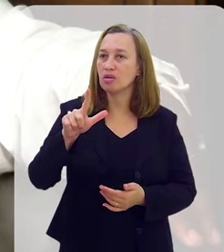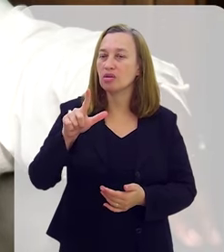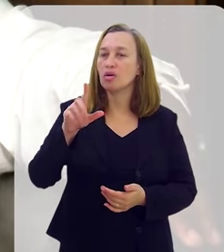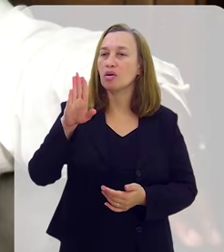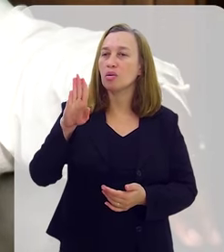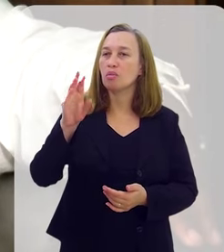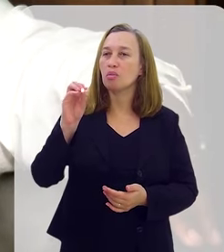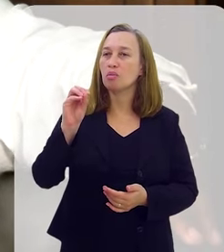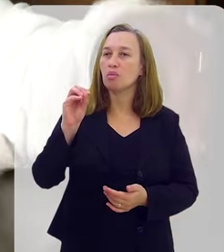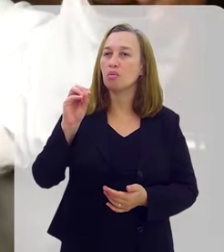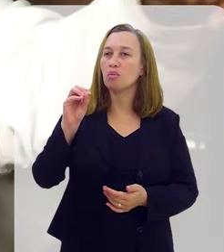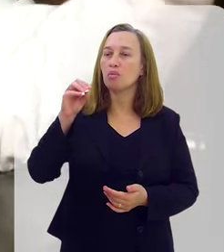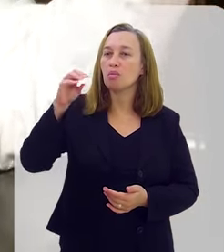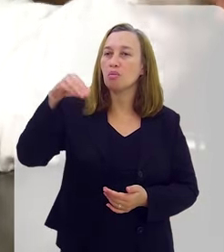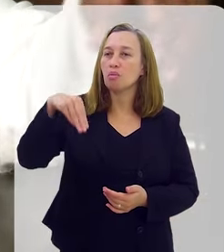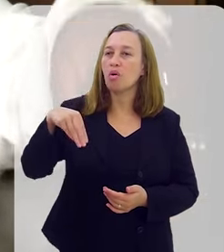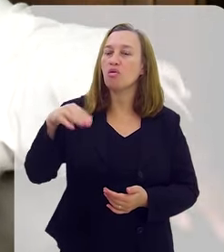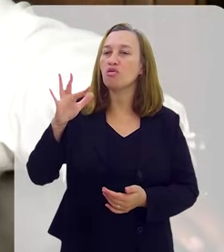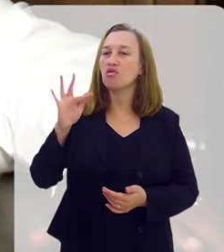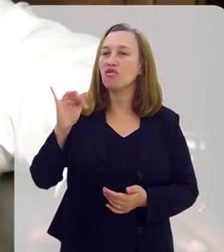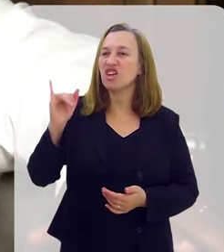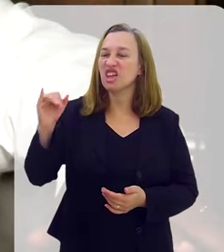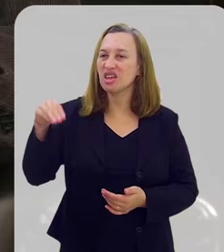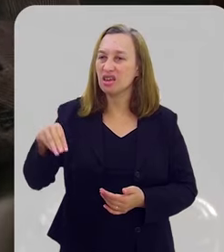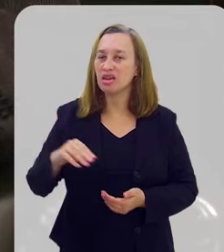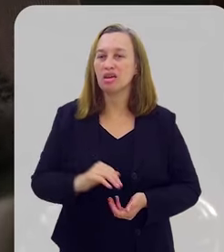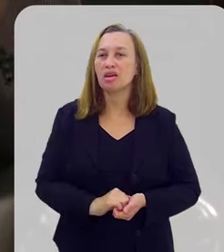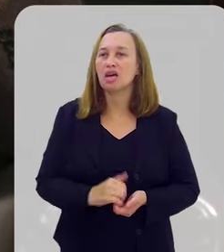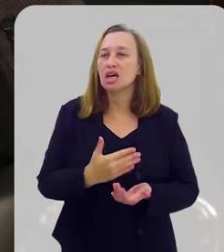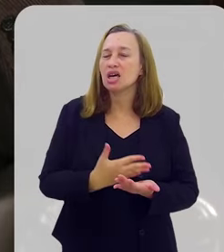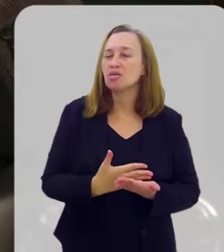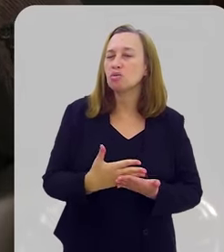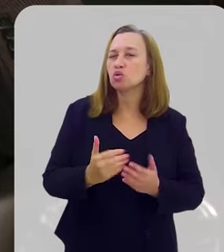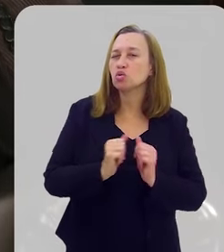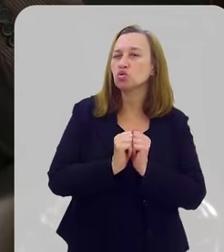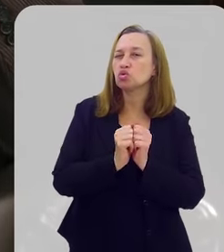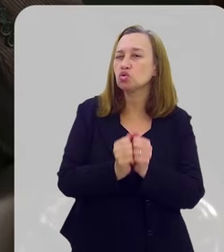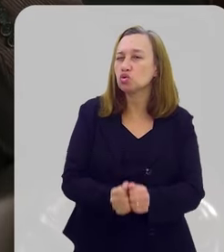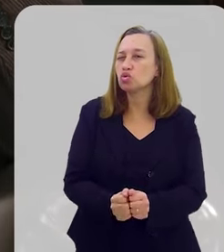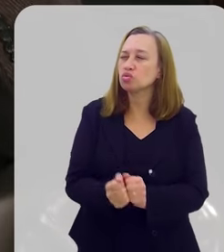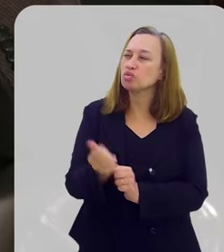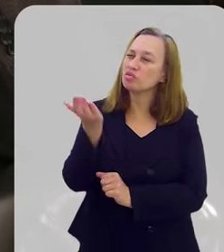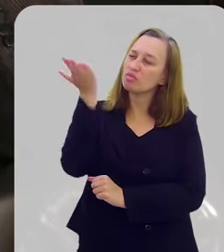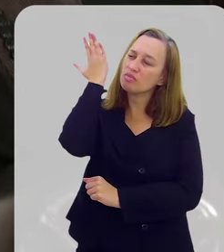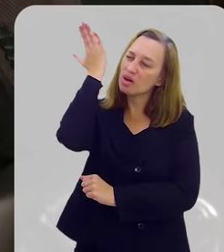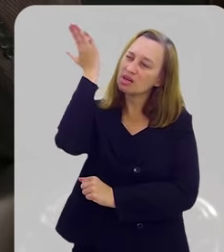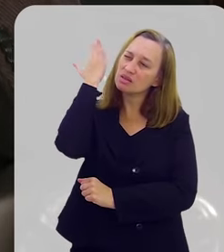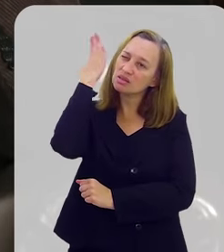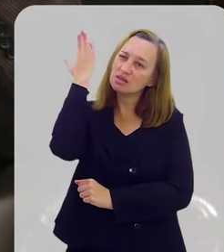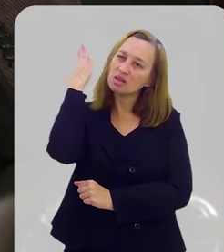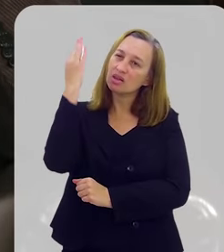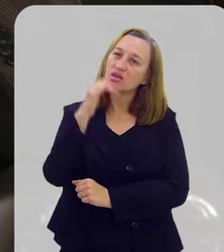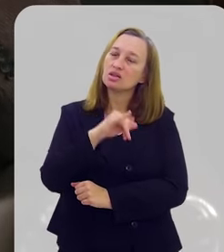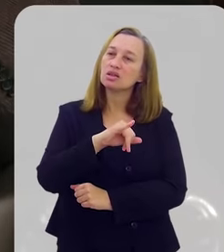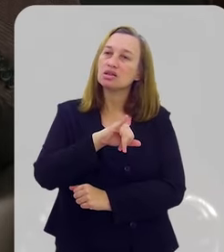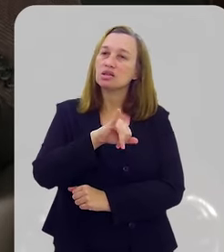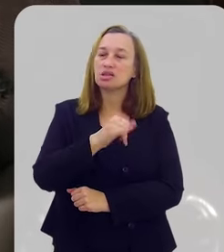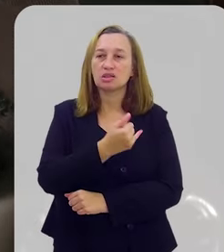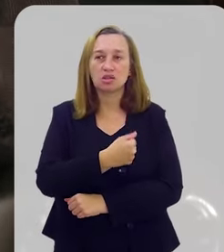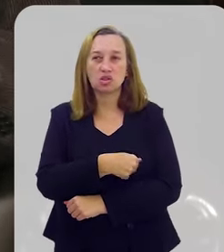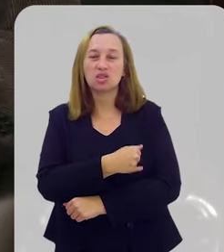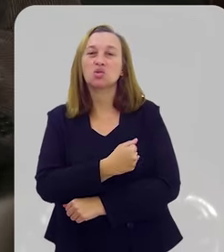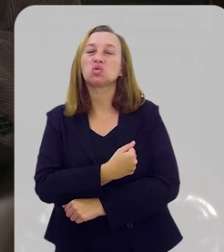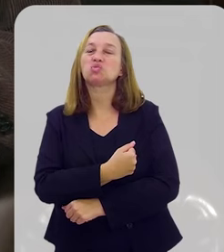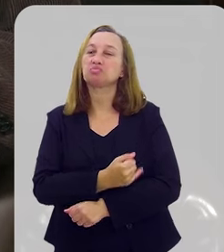Com a Joelma Bonfim, que irmã de Jairo Bonfim. Jairo Bonfim, que começou junto lá atrás, em São João